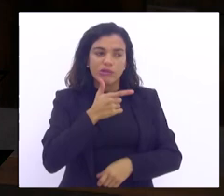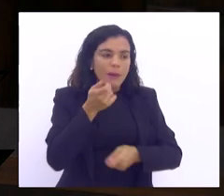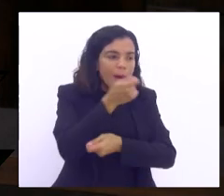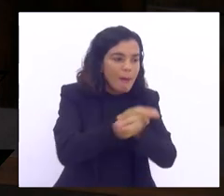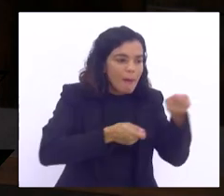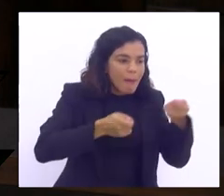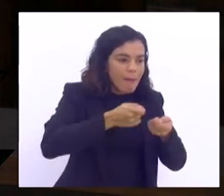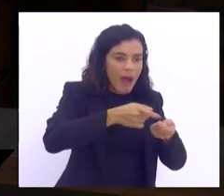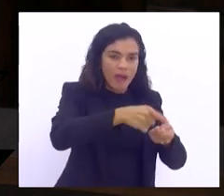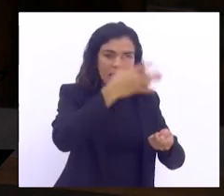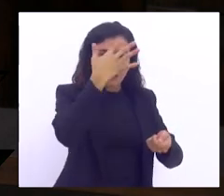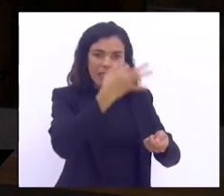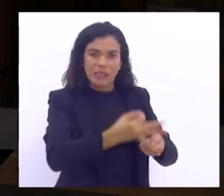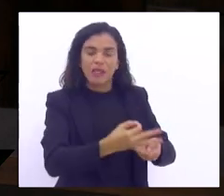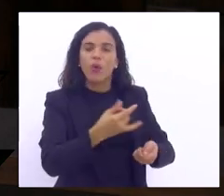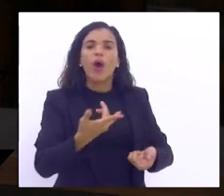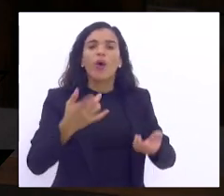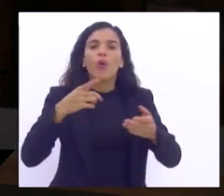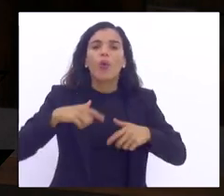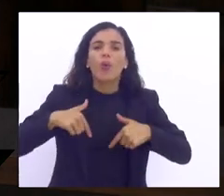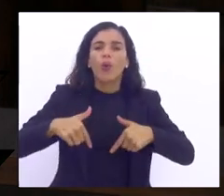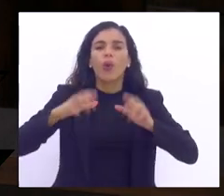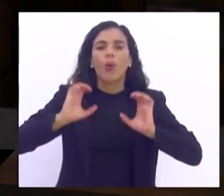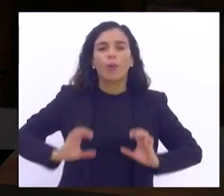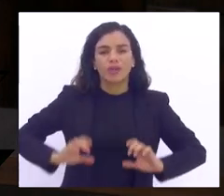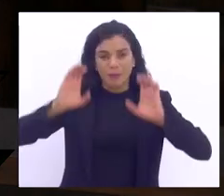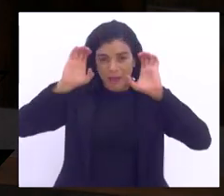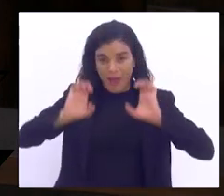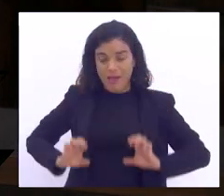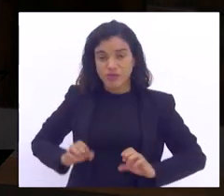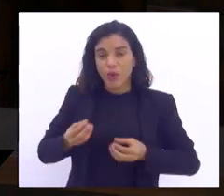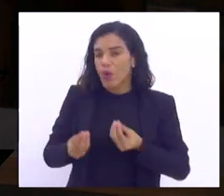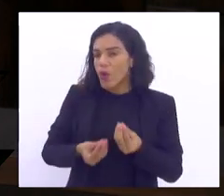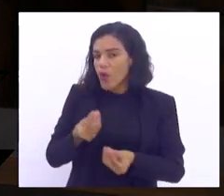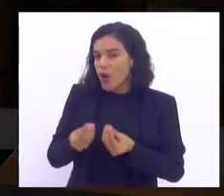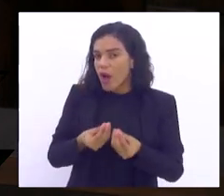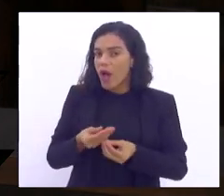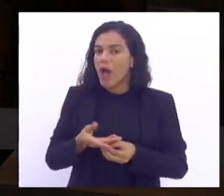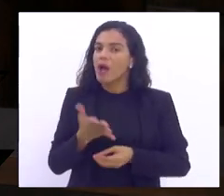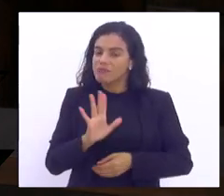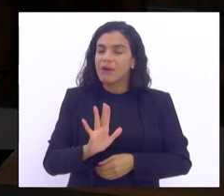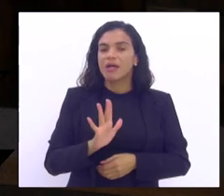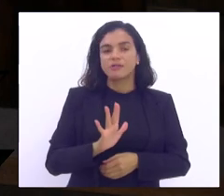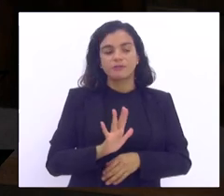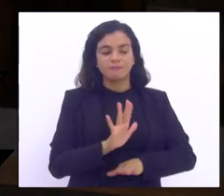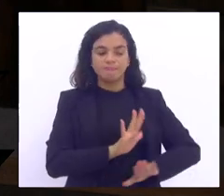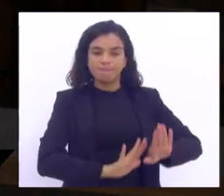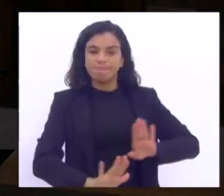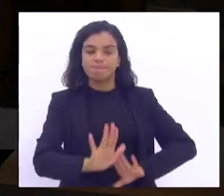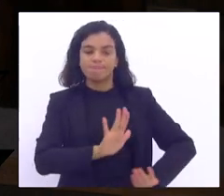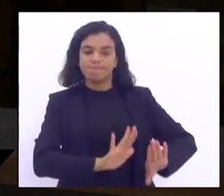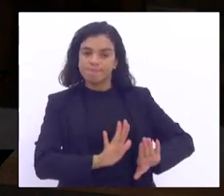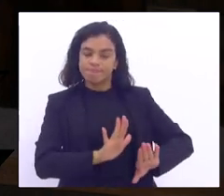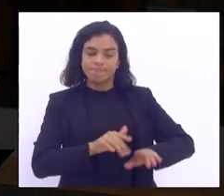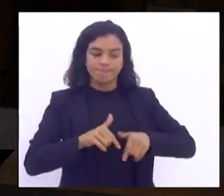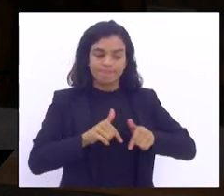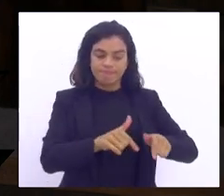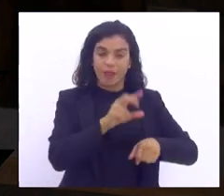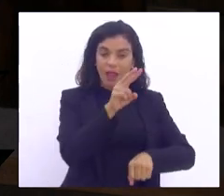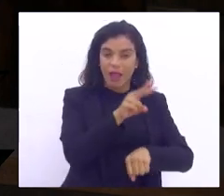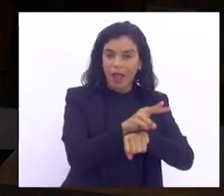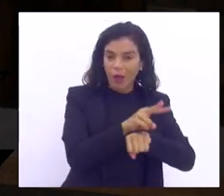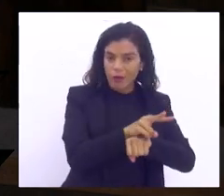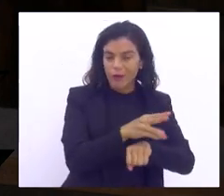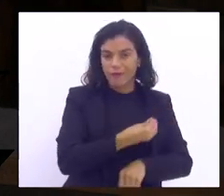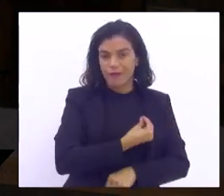é a obrigação ético-jurídica? Adotar o marco mais cauteloso para o início de proteção da vida. E qual é o marco mais